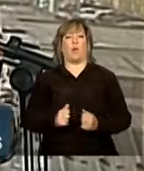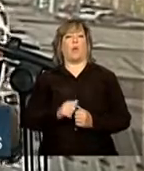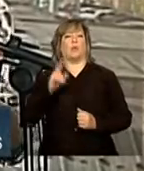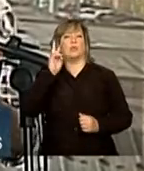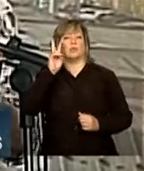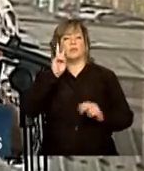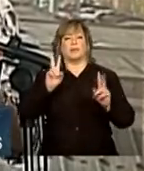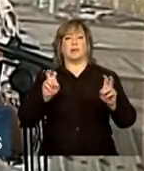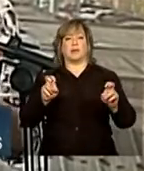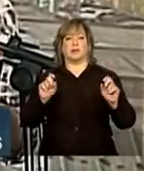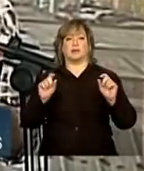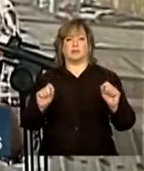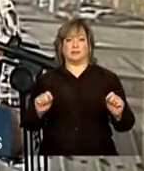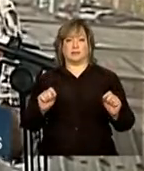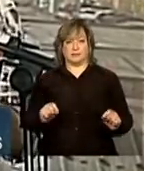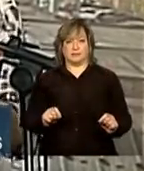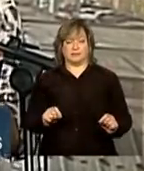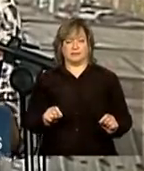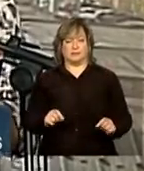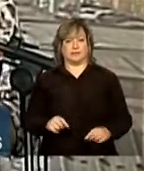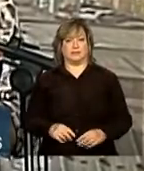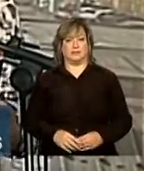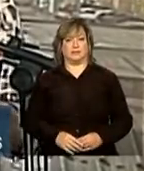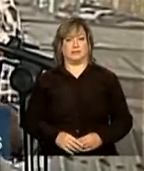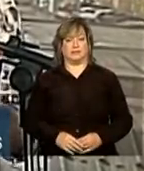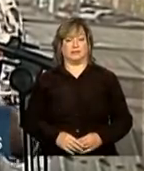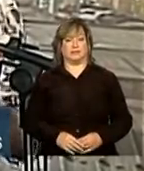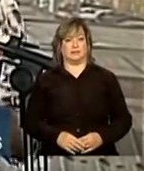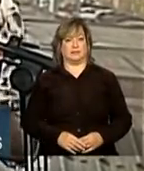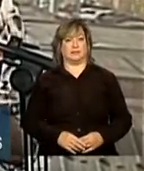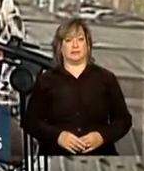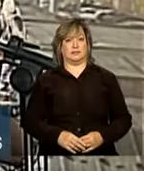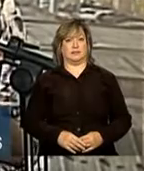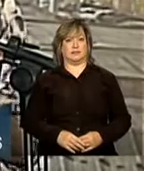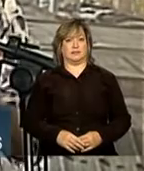questão relativa